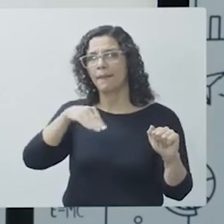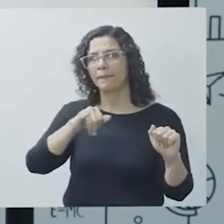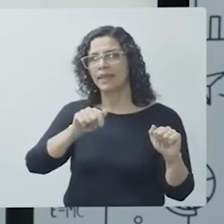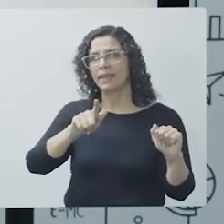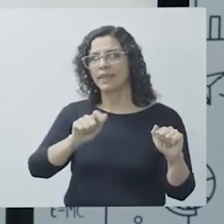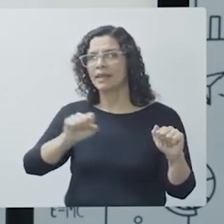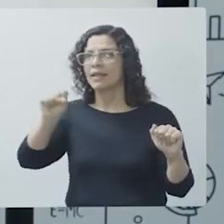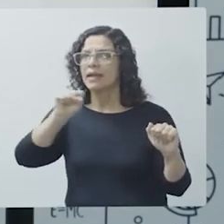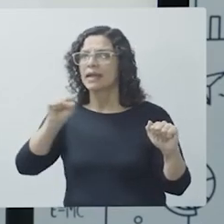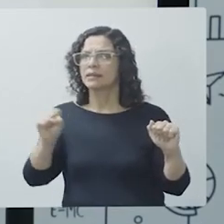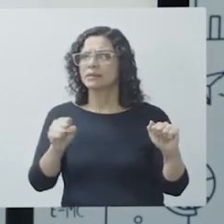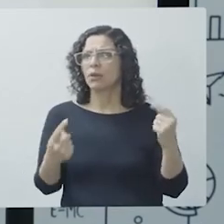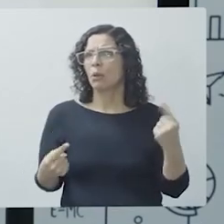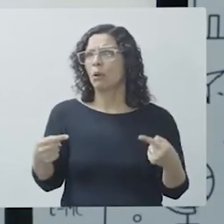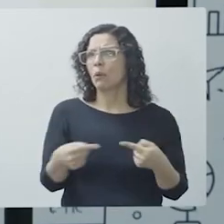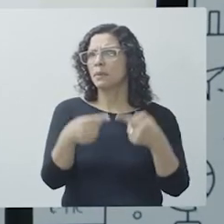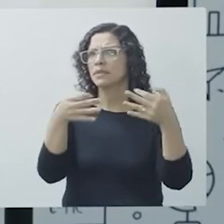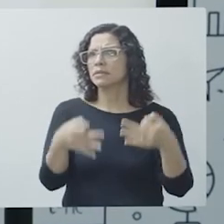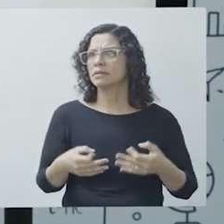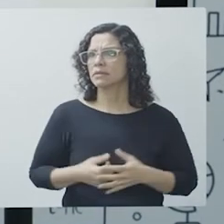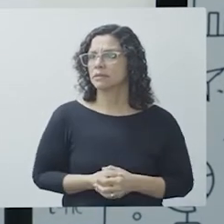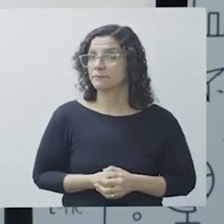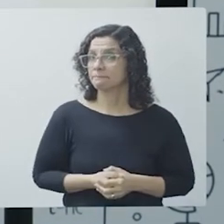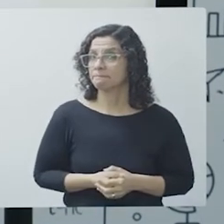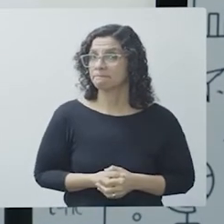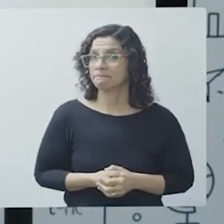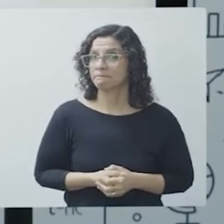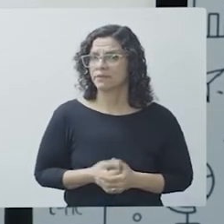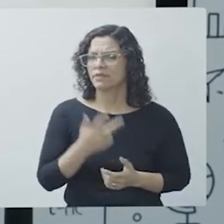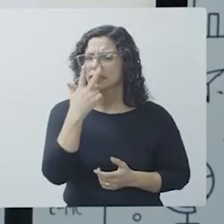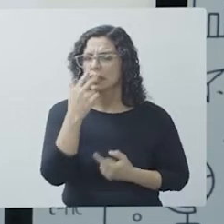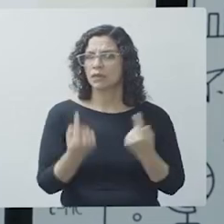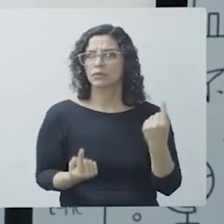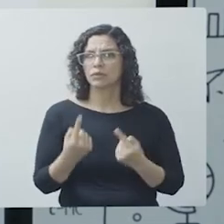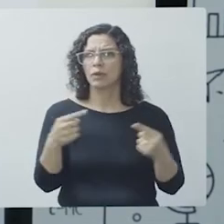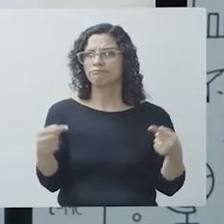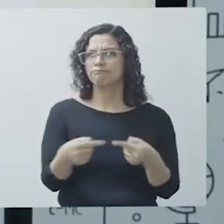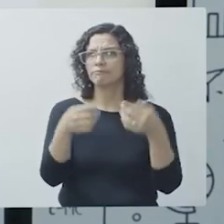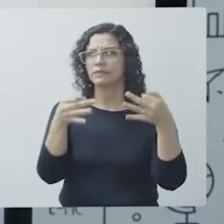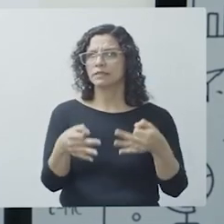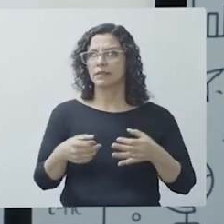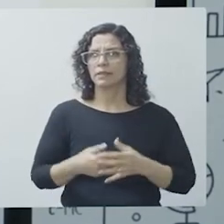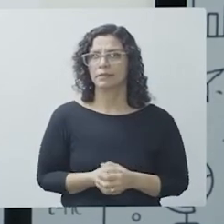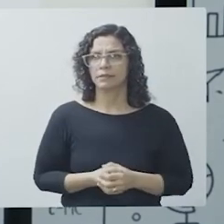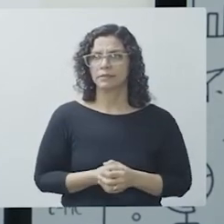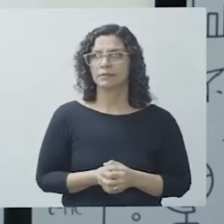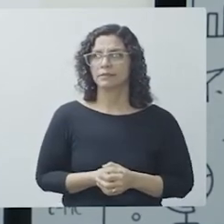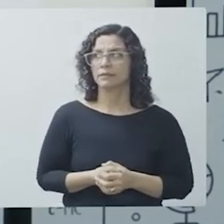falamos a amigas? O que vocês acham?